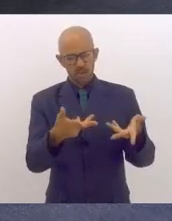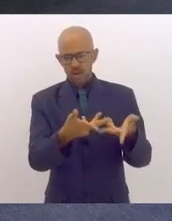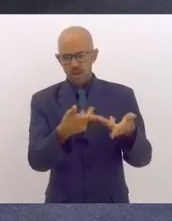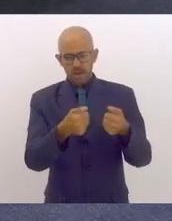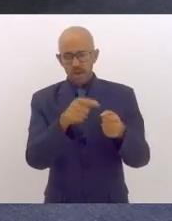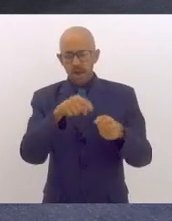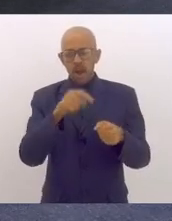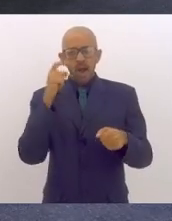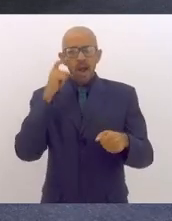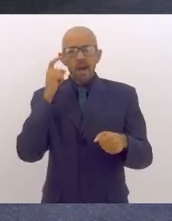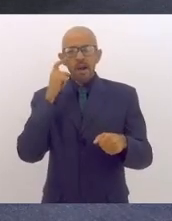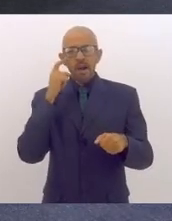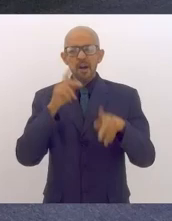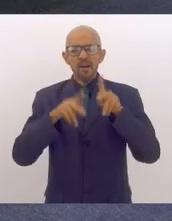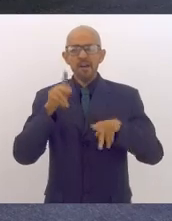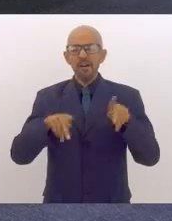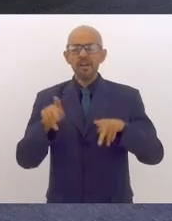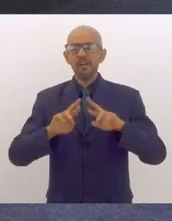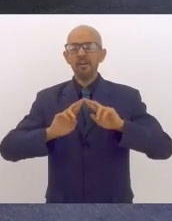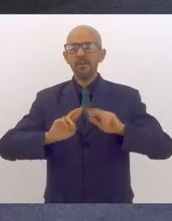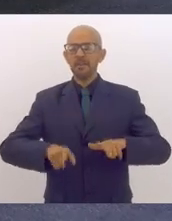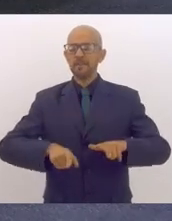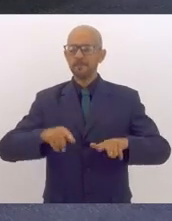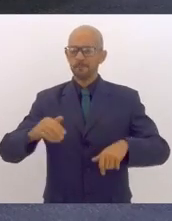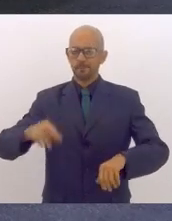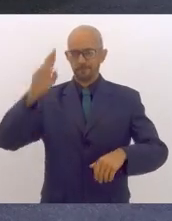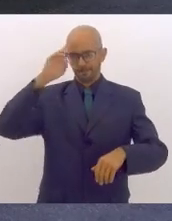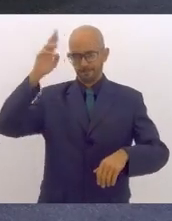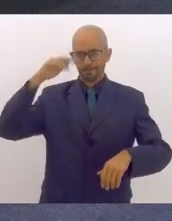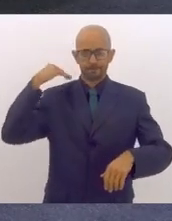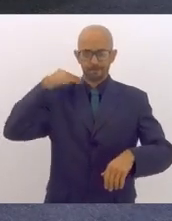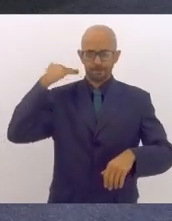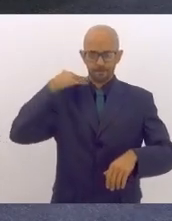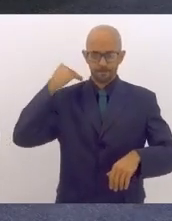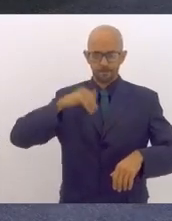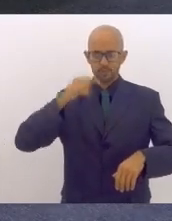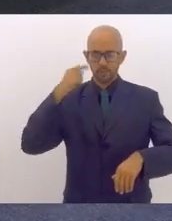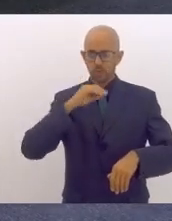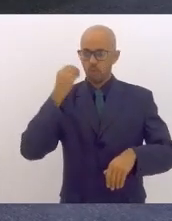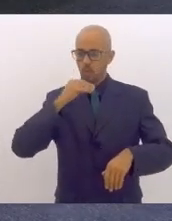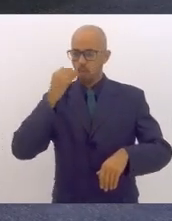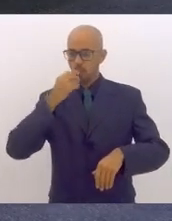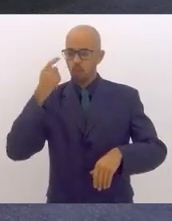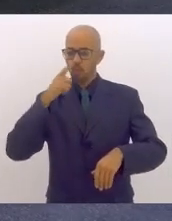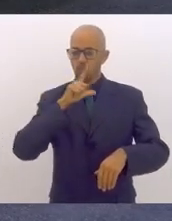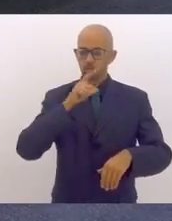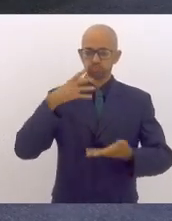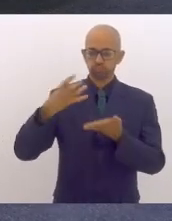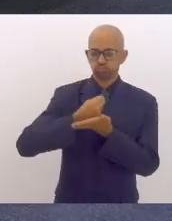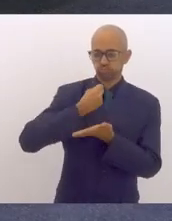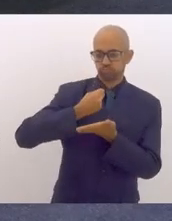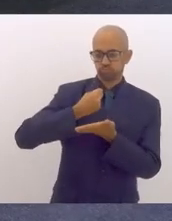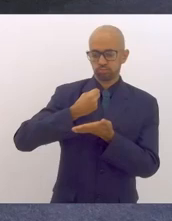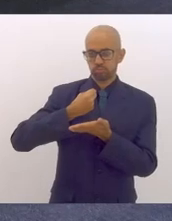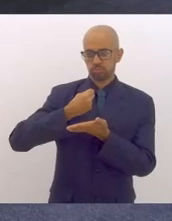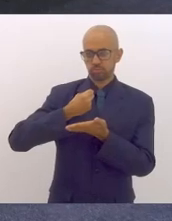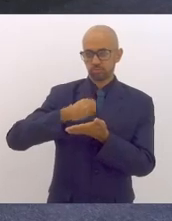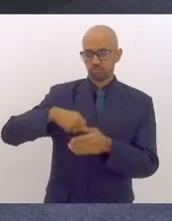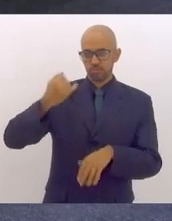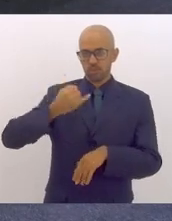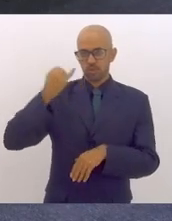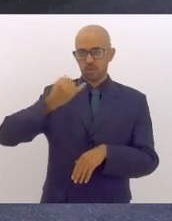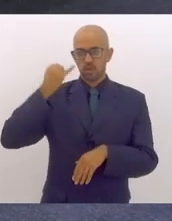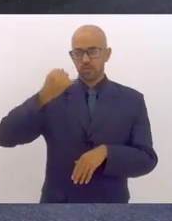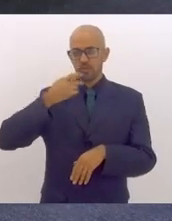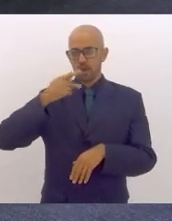na população e não nos banqueiros que lucraram durante a pandemia, deputada Lucinha. É importante dizer,